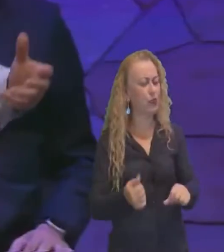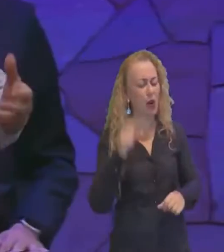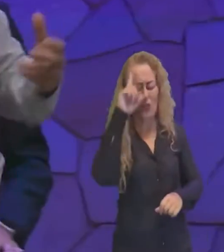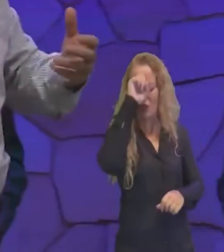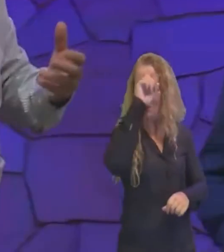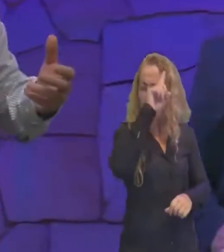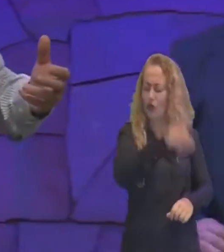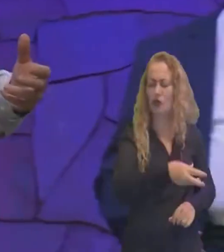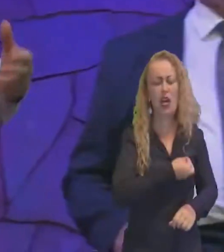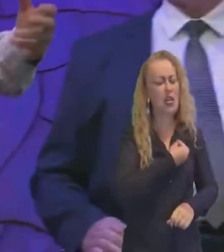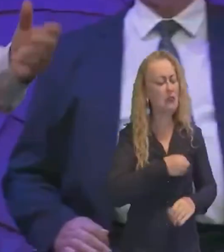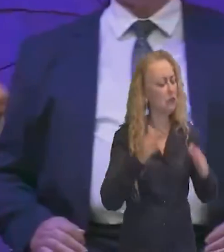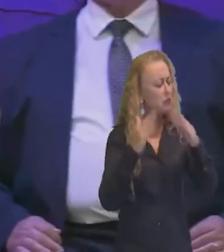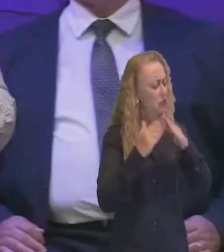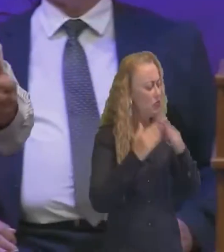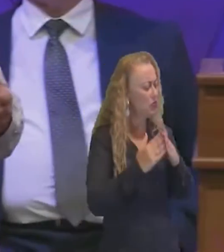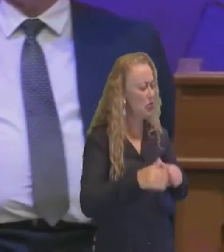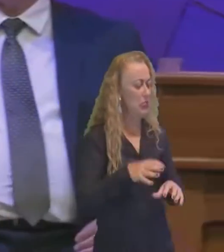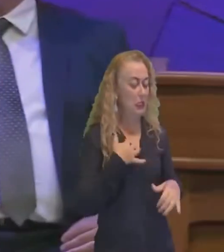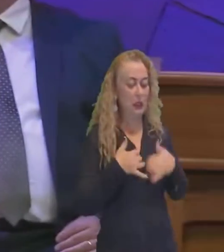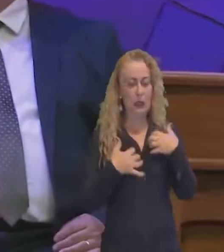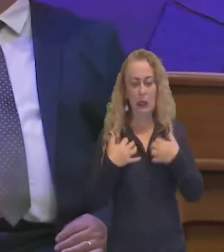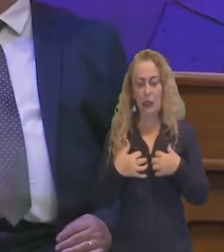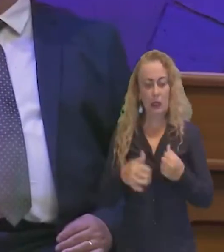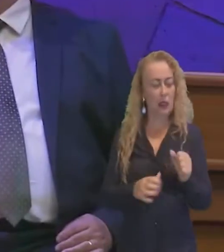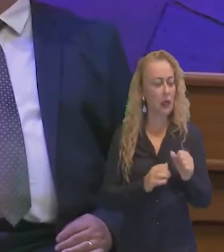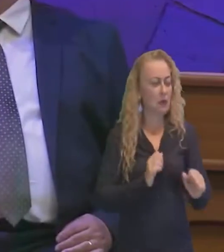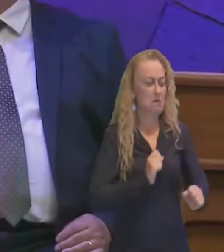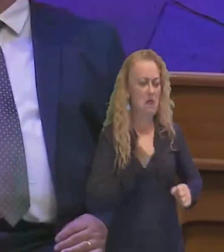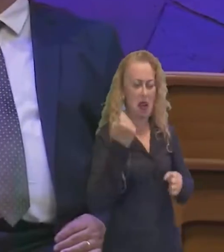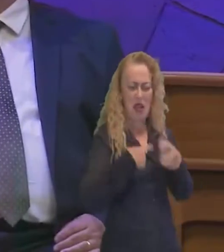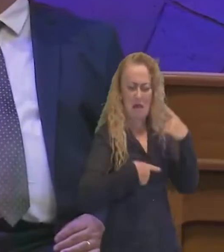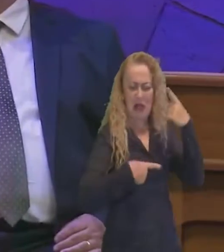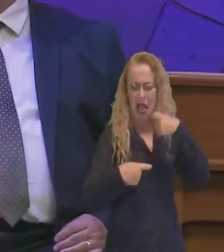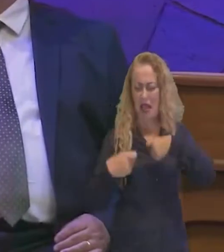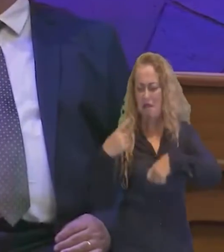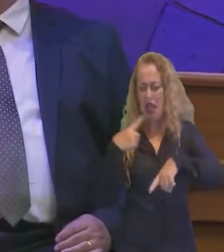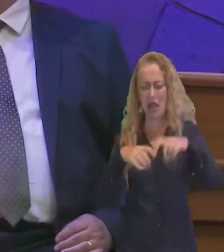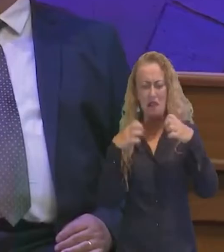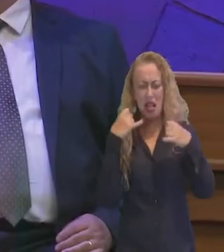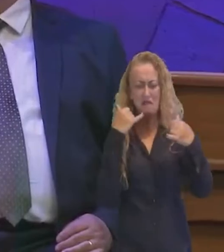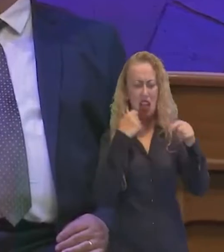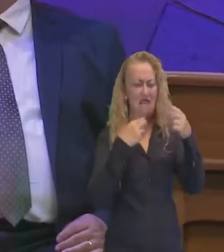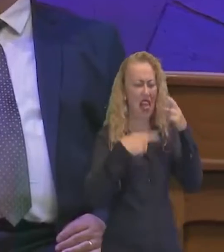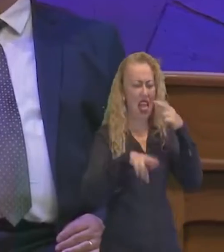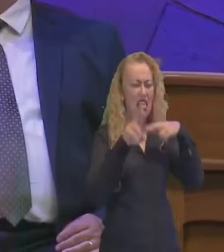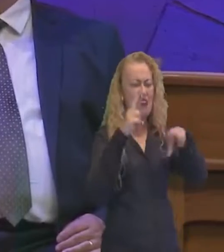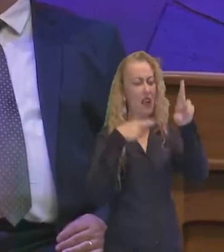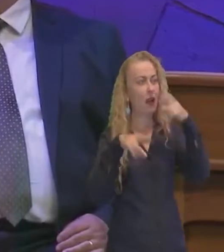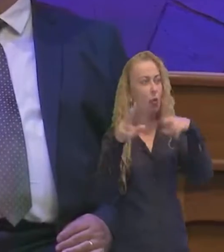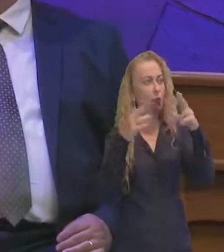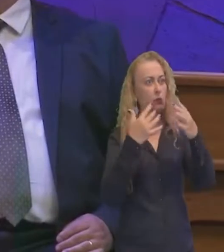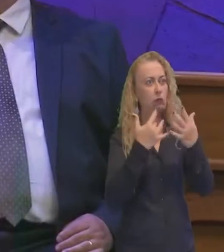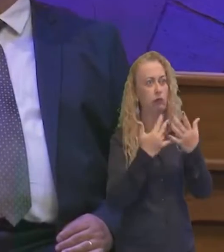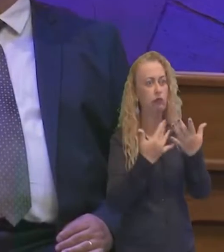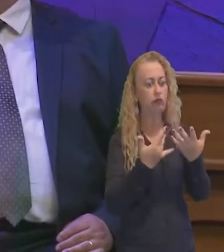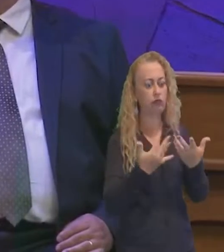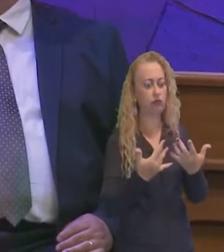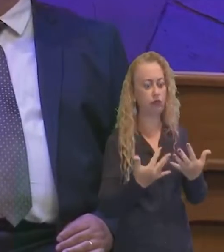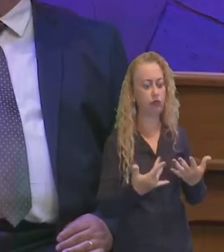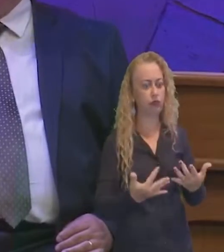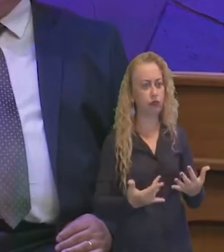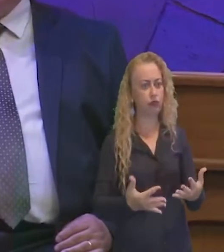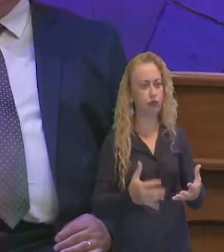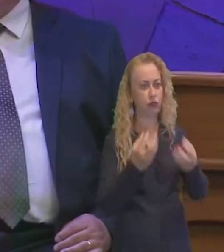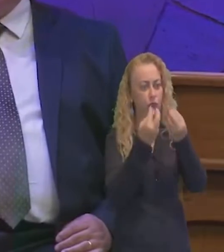e começa o nervosismo, e começam as brigas, e o casamento começa a naufragar. Mas olha o que diz